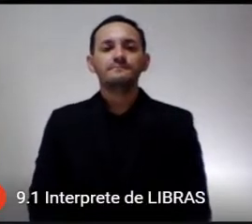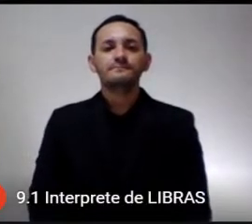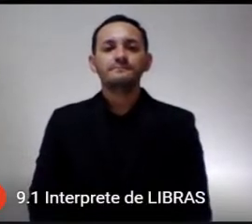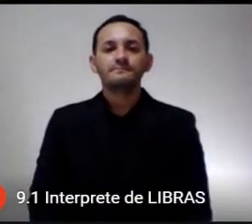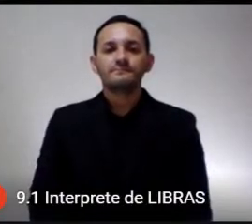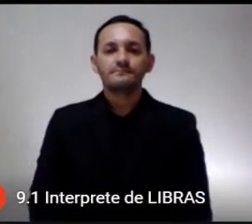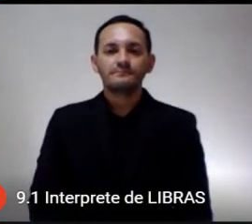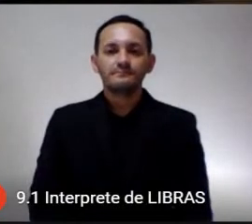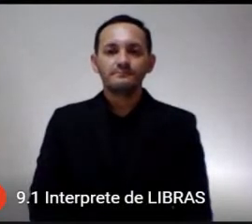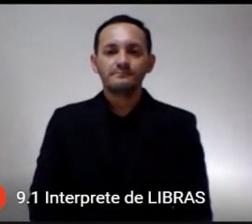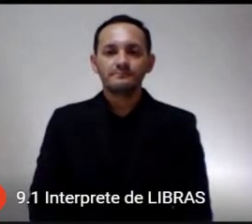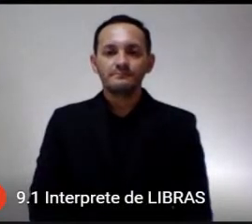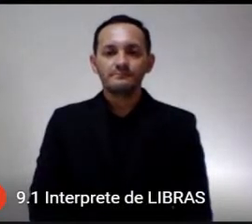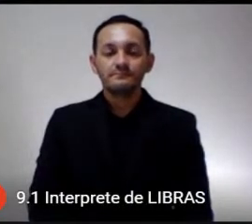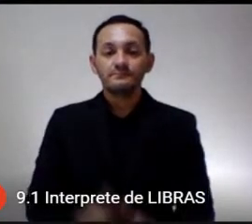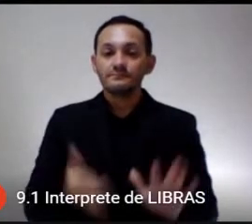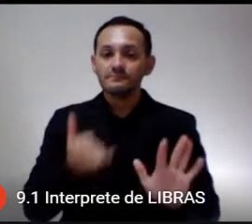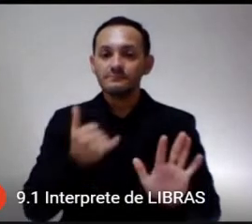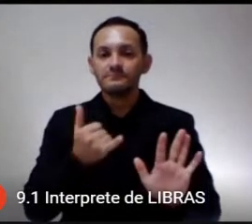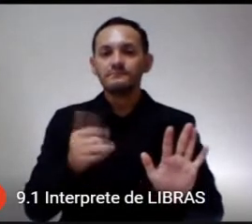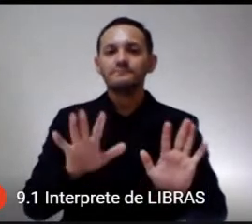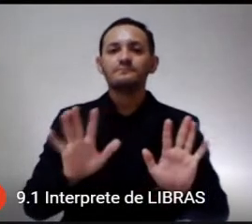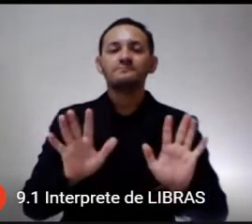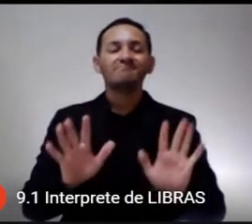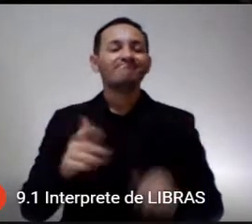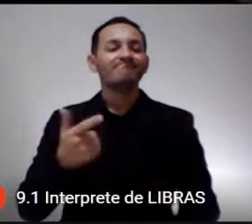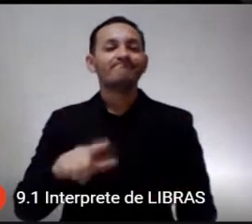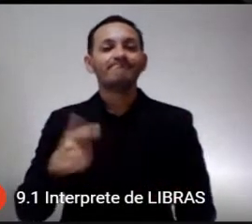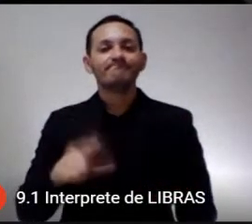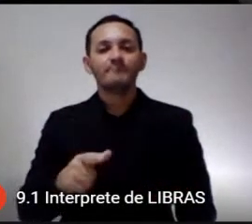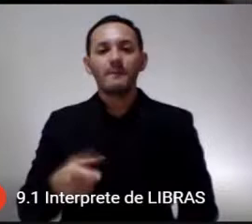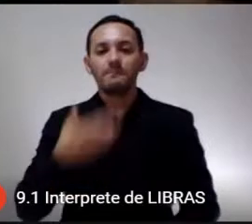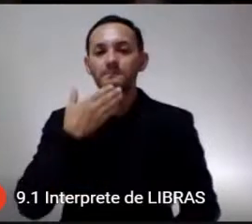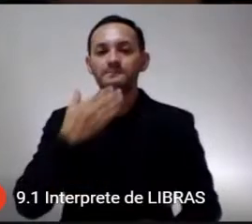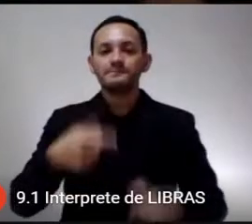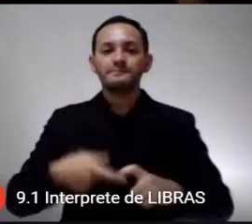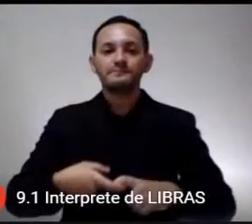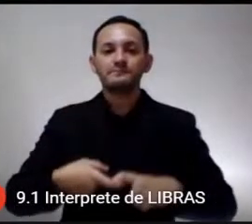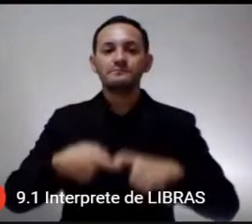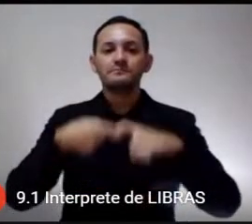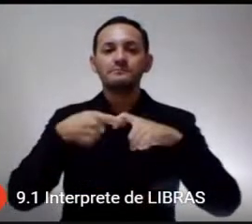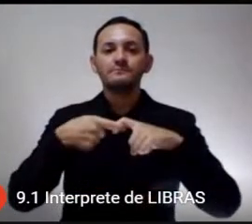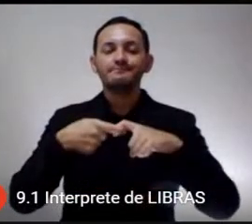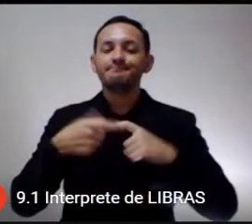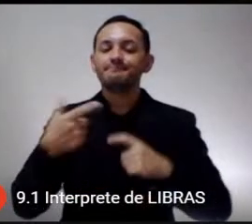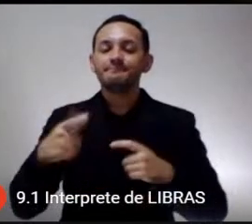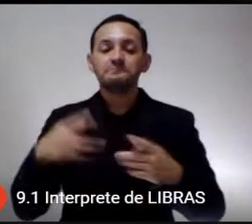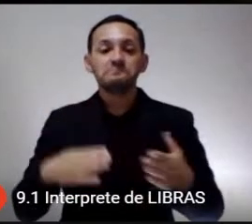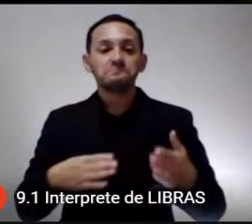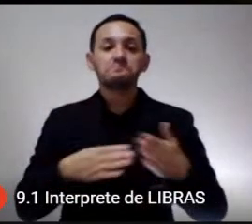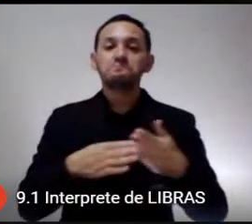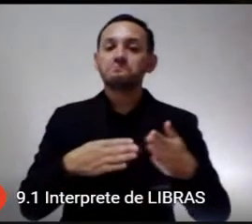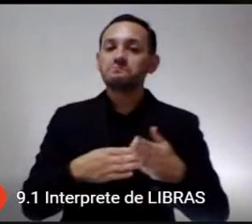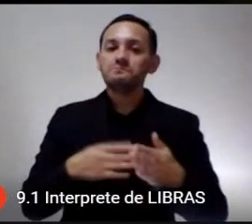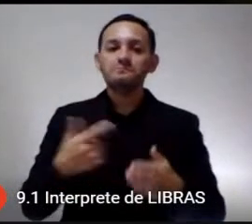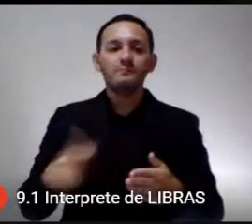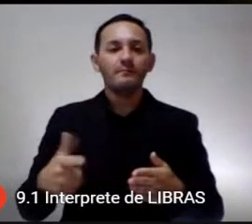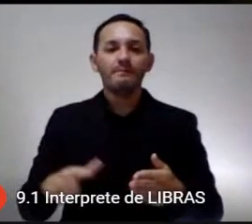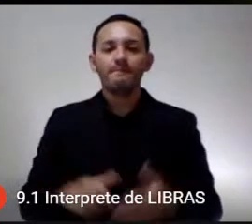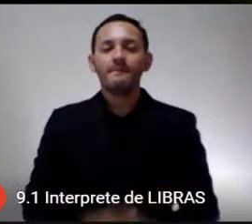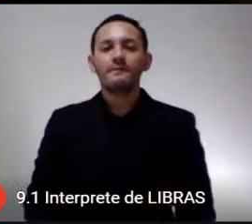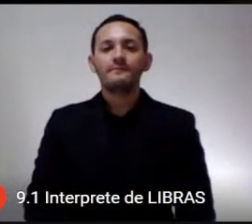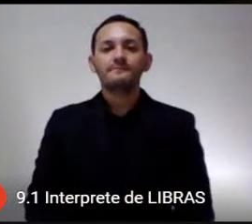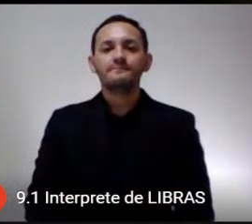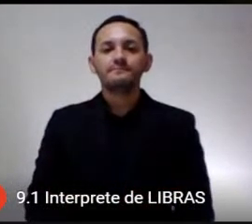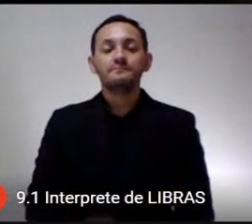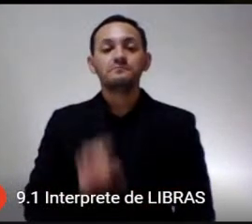O outro fala que é o seguinte, é que ele não alegou nem suspeição e nem impedimento. A alegação